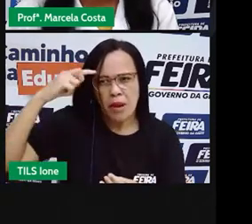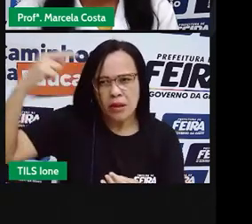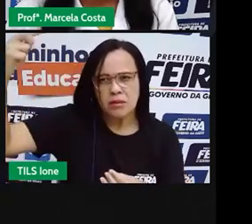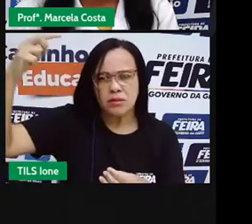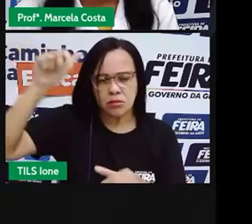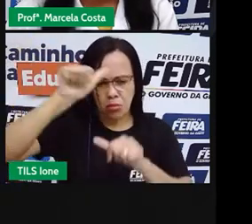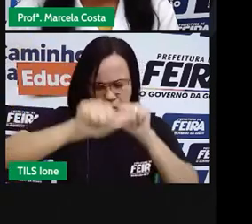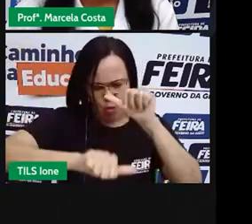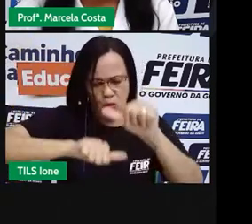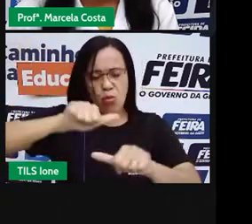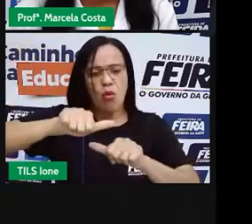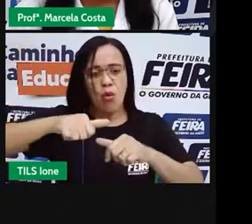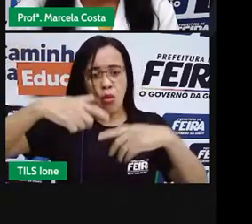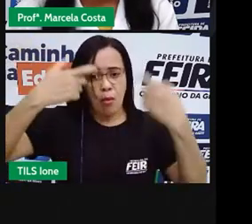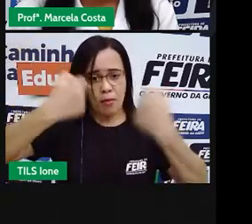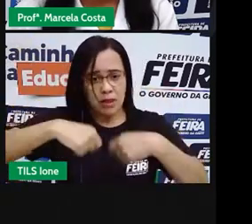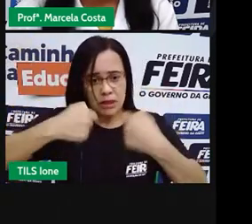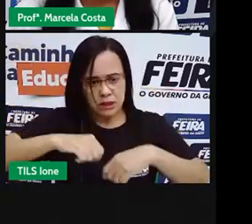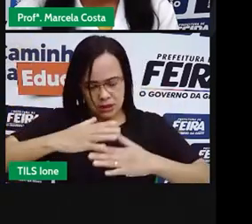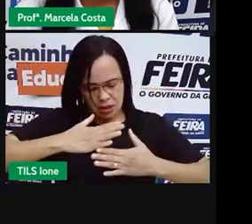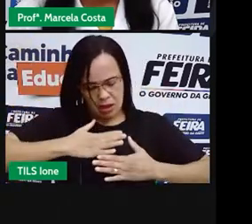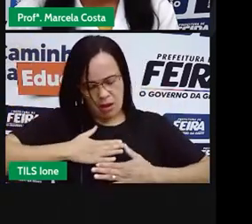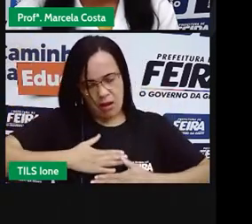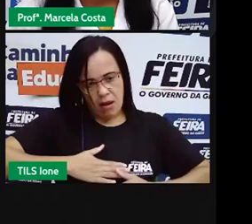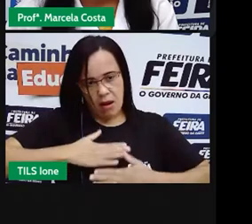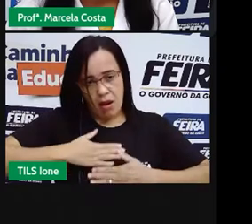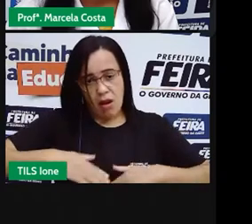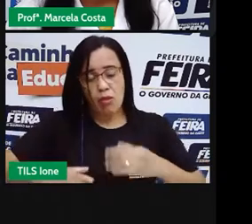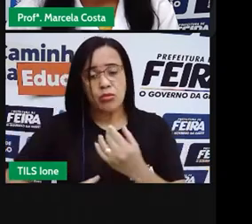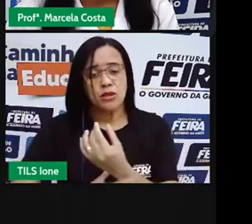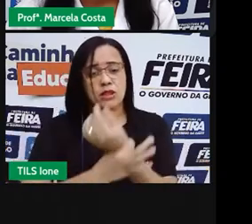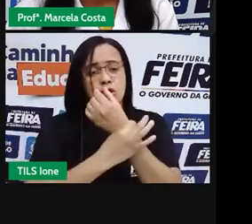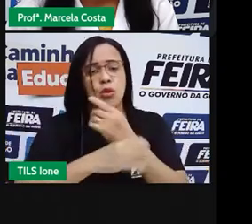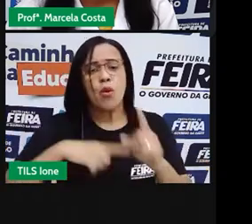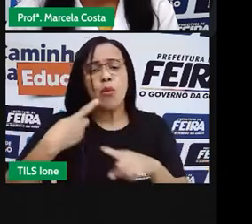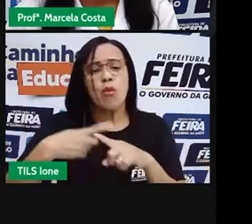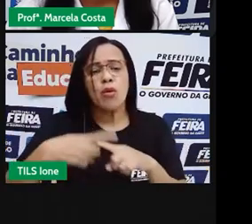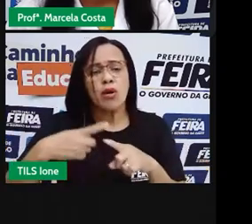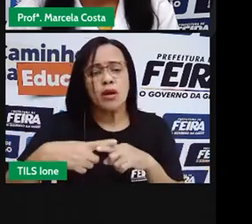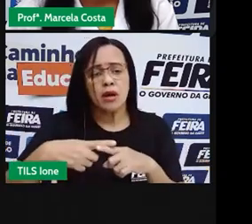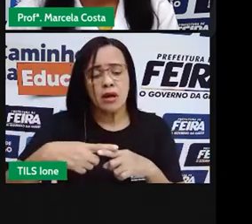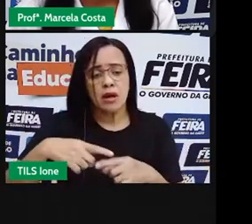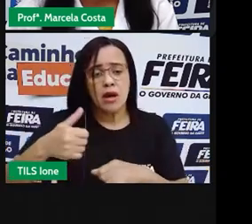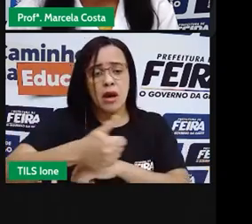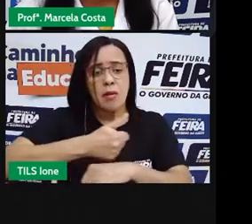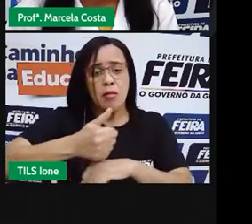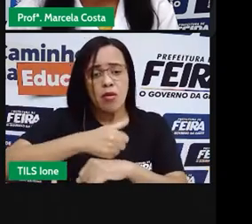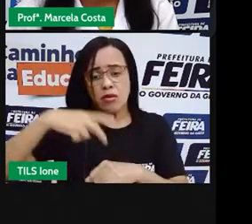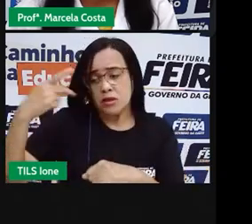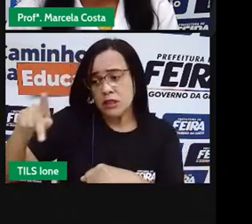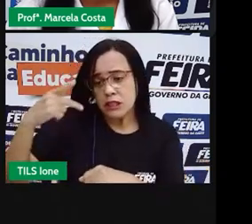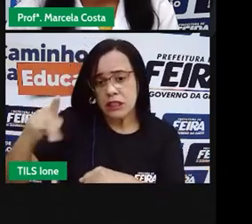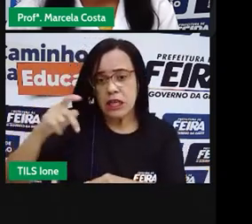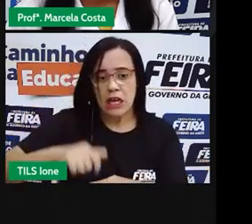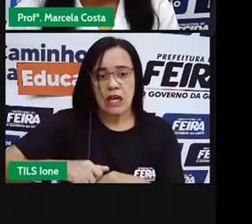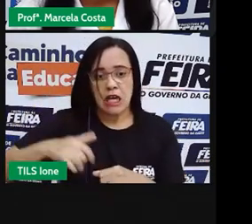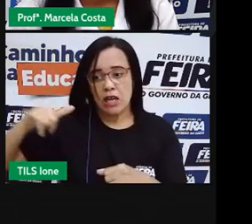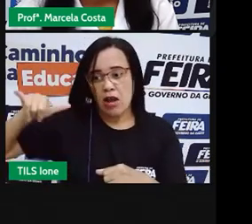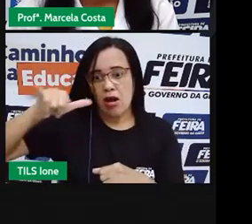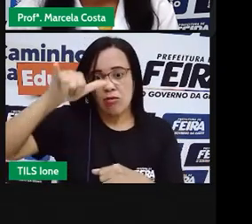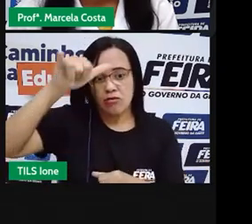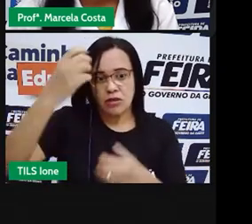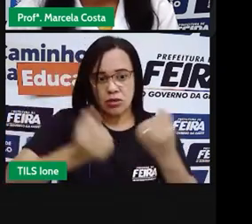muito calmo e seguro quando está pilotando. Lucas aprendeu uma grande lição.